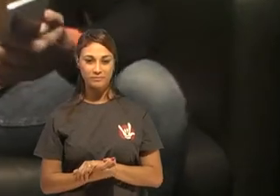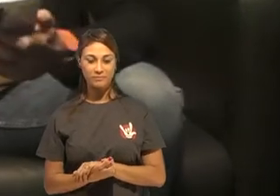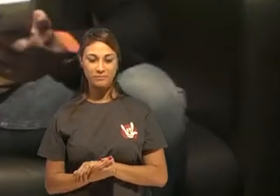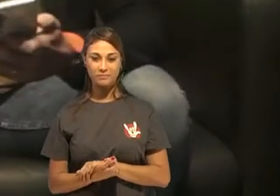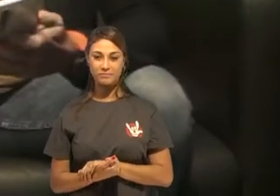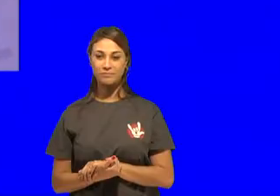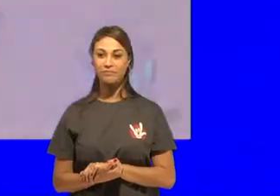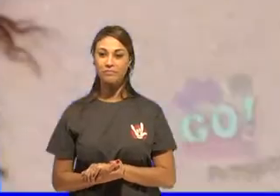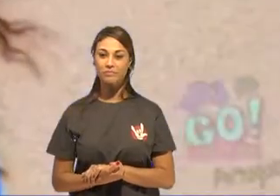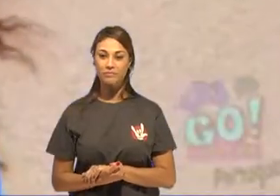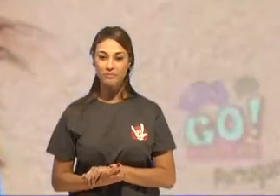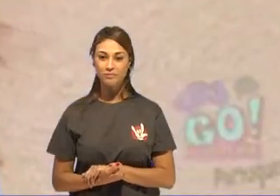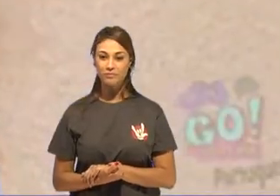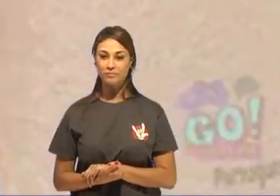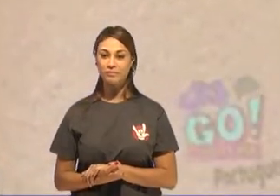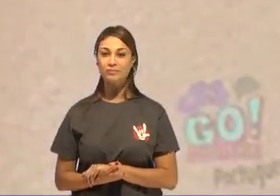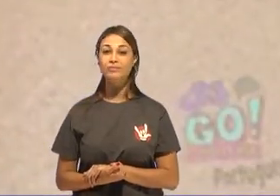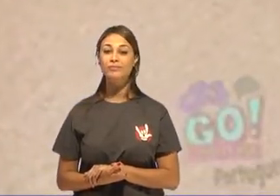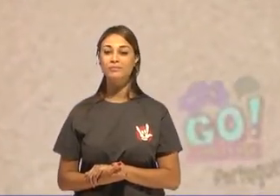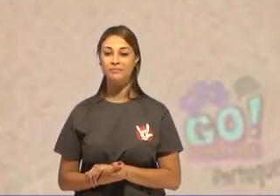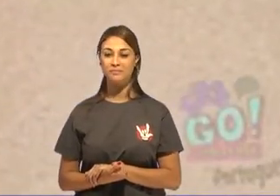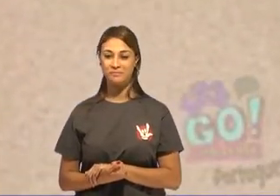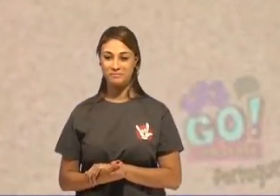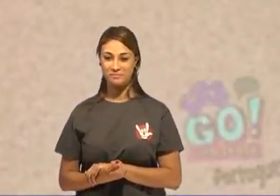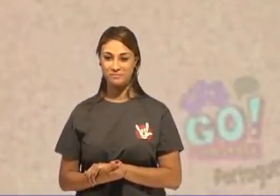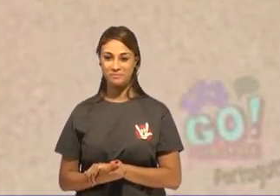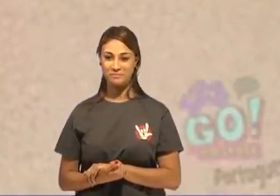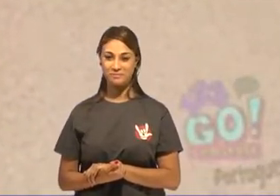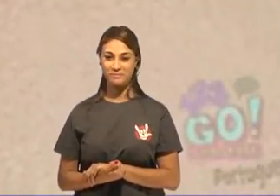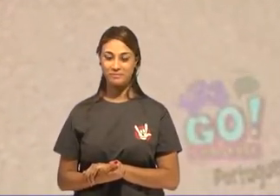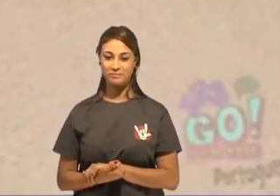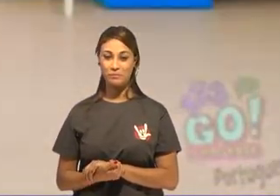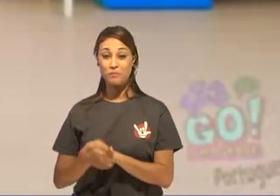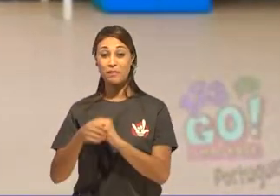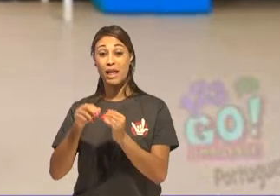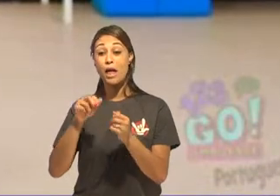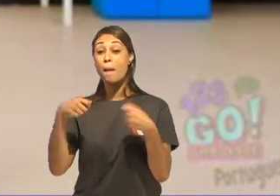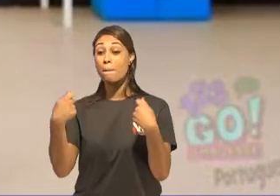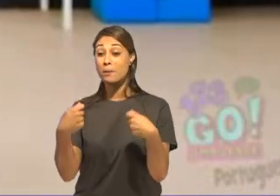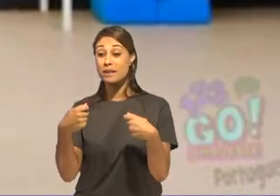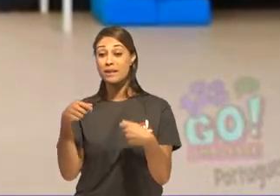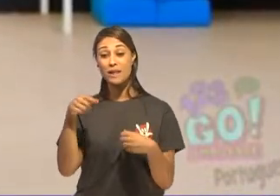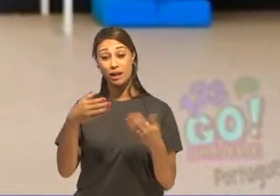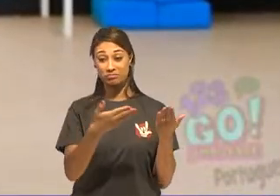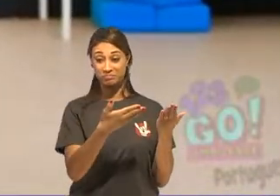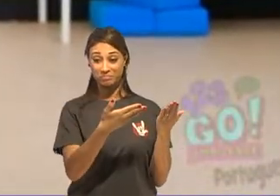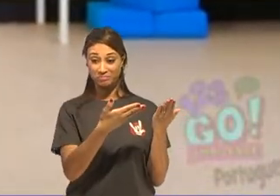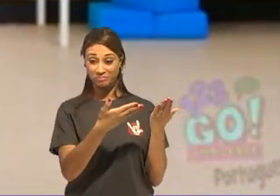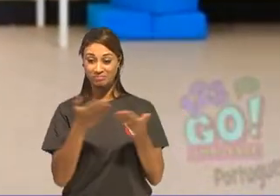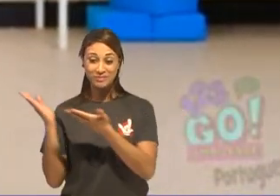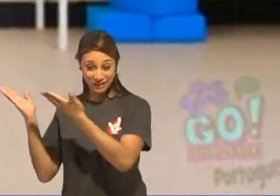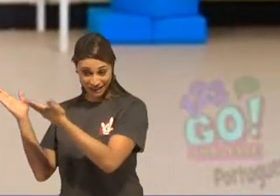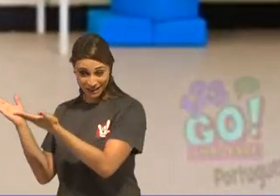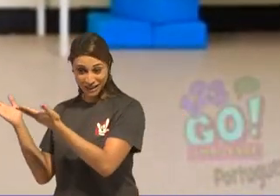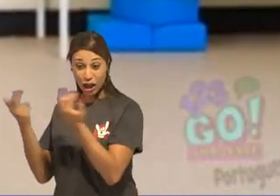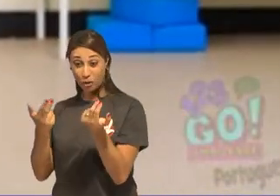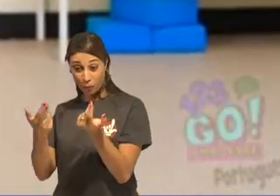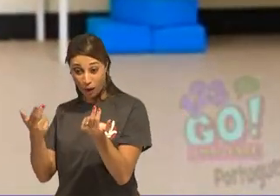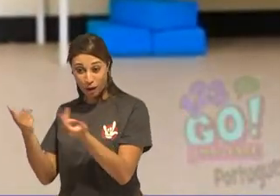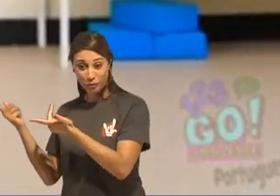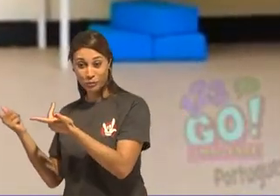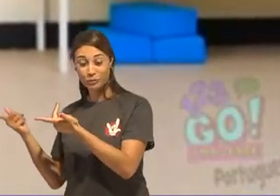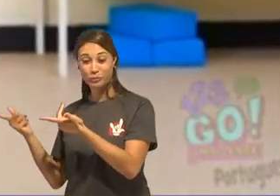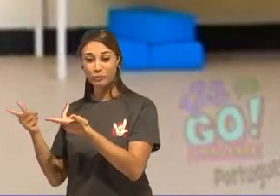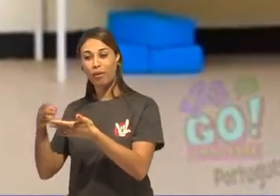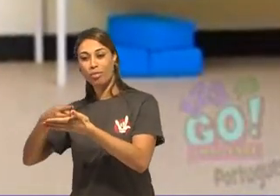para soltar o vídeo com o mico aí? O mico é deitar no chão, colocar uma garrafa na testa, tem que deitar totalmente, tá?